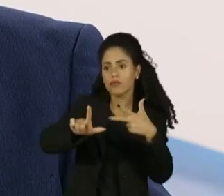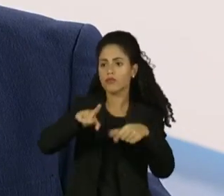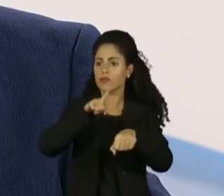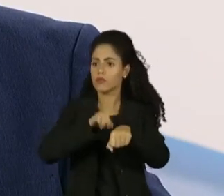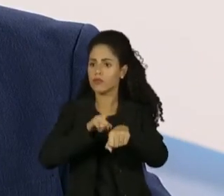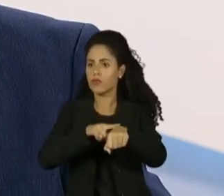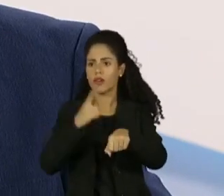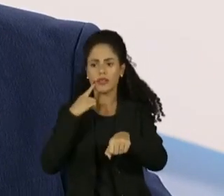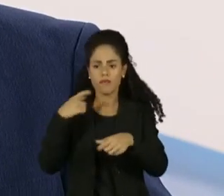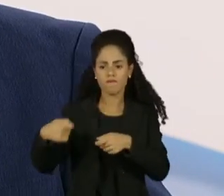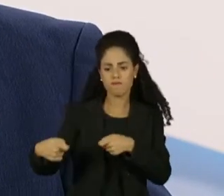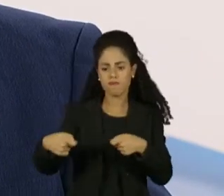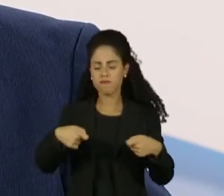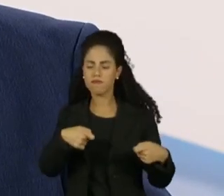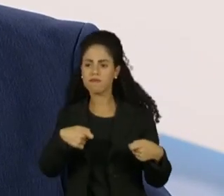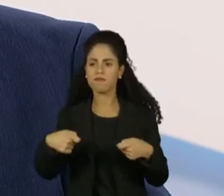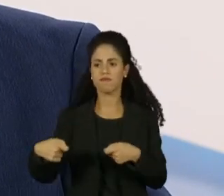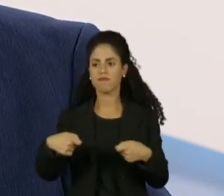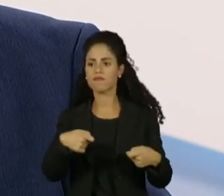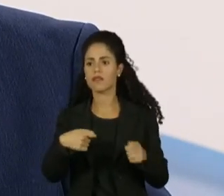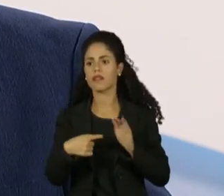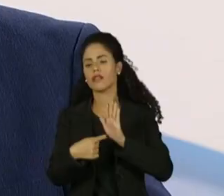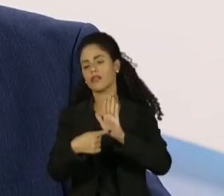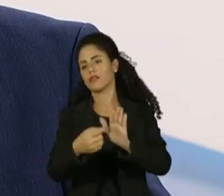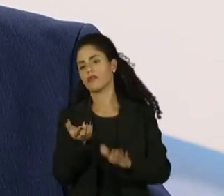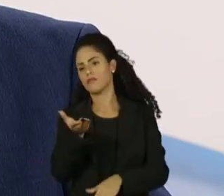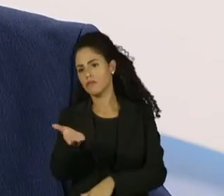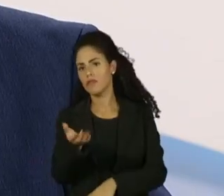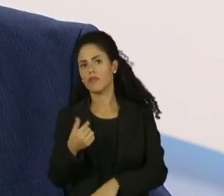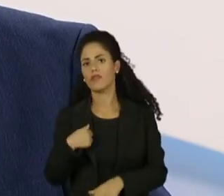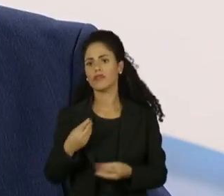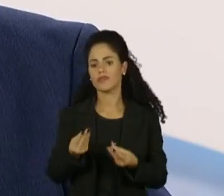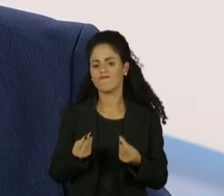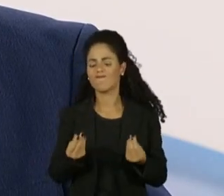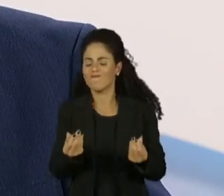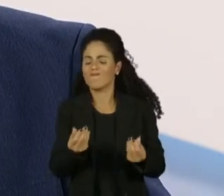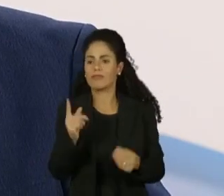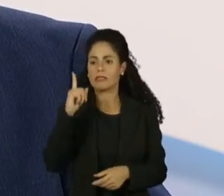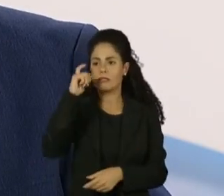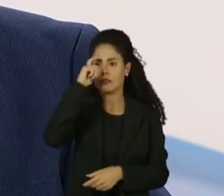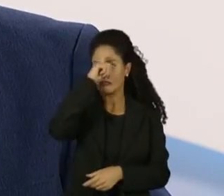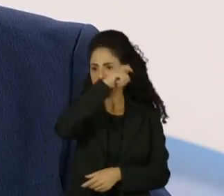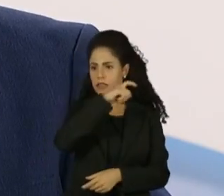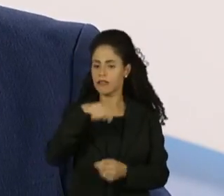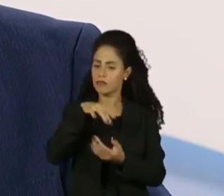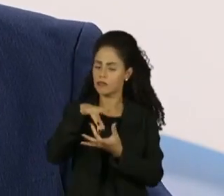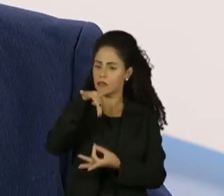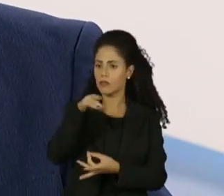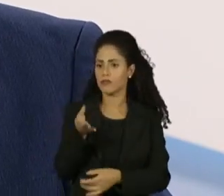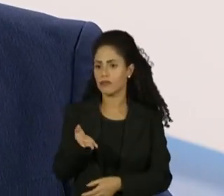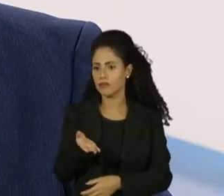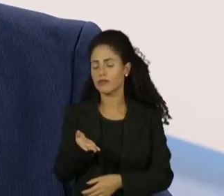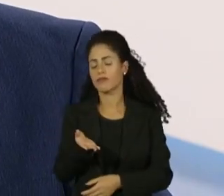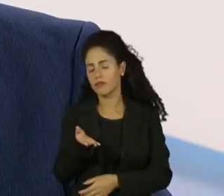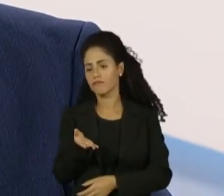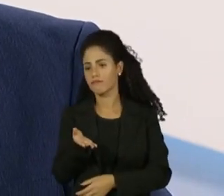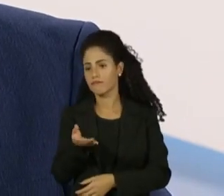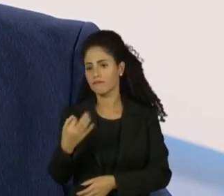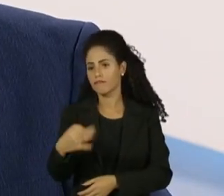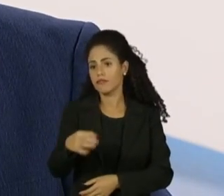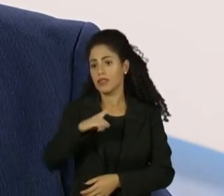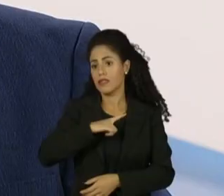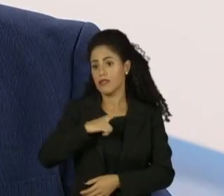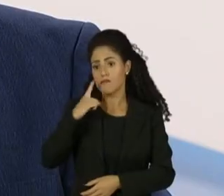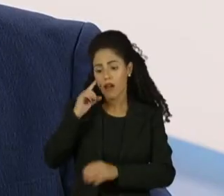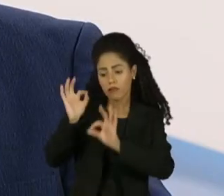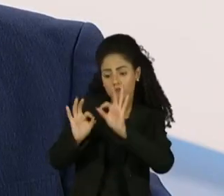que é contrariado, né, o que mostra uma pouca afeição ao processo democrático, né? Ele